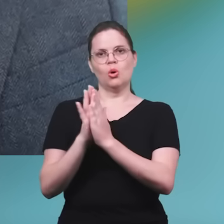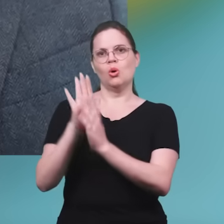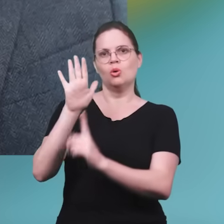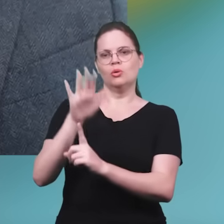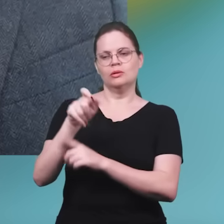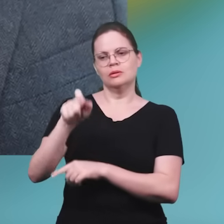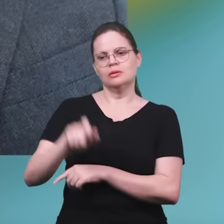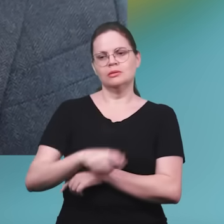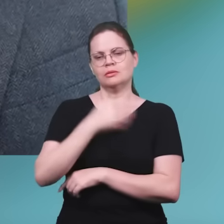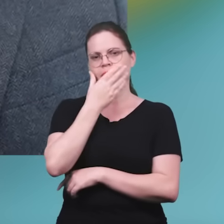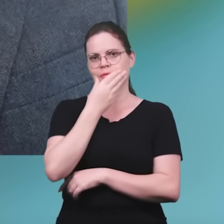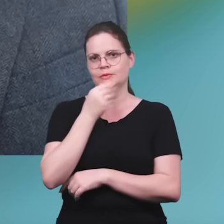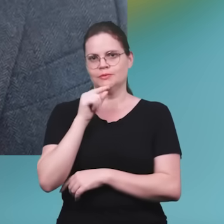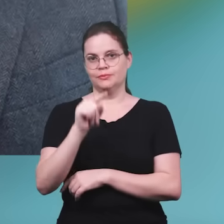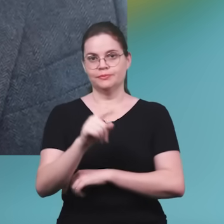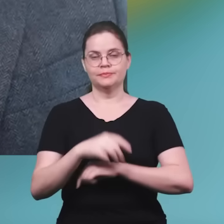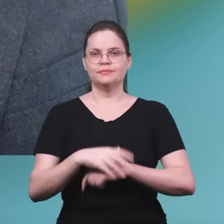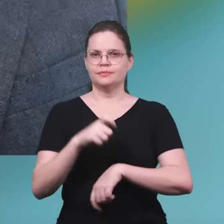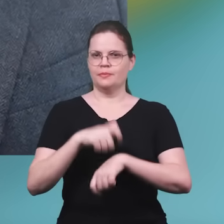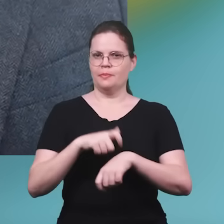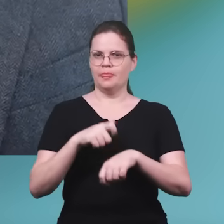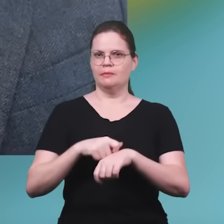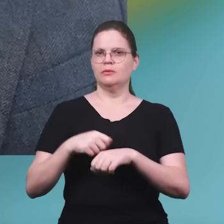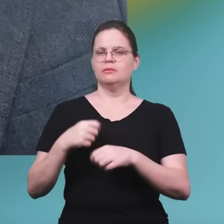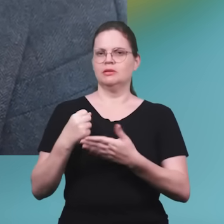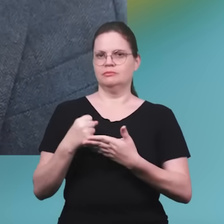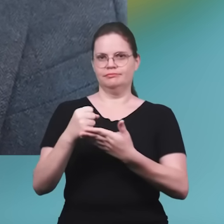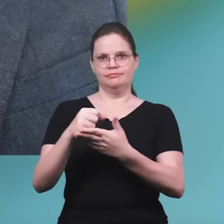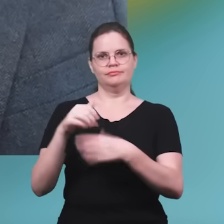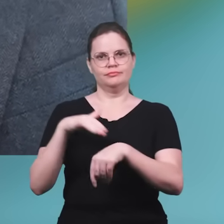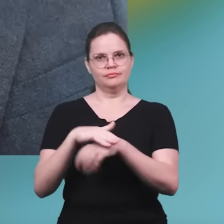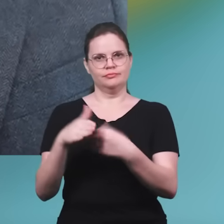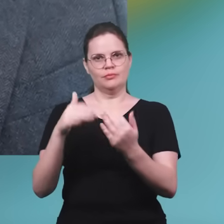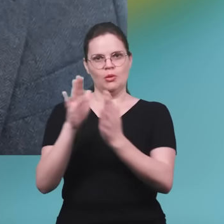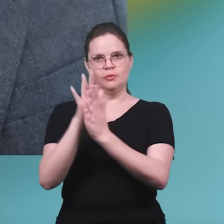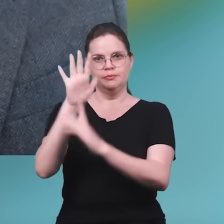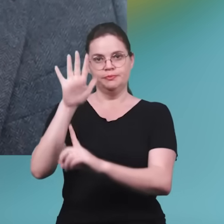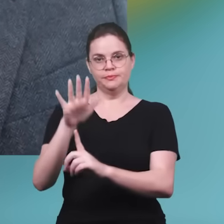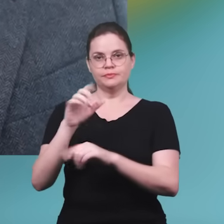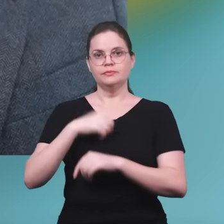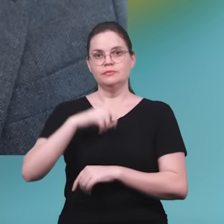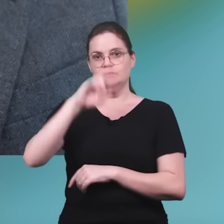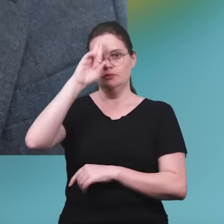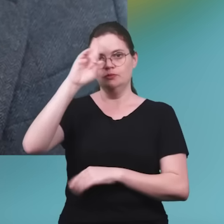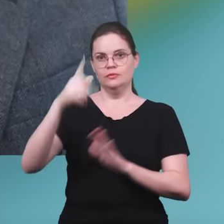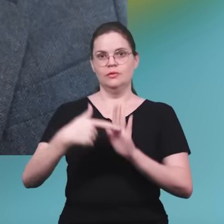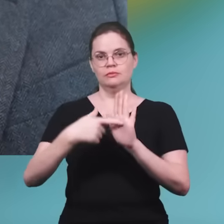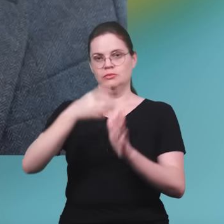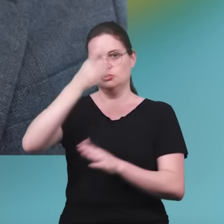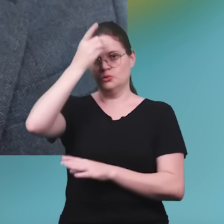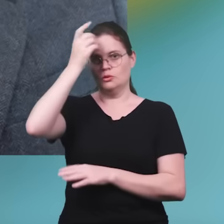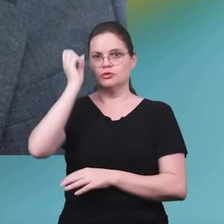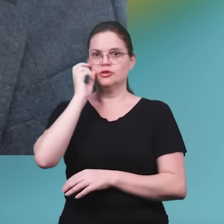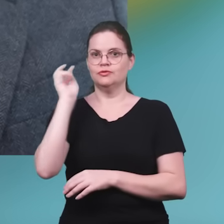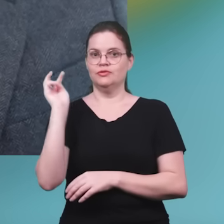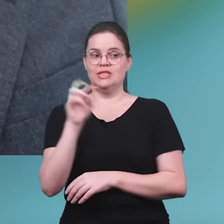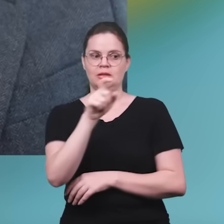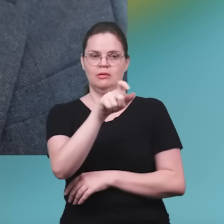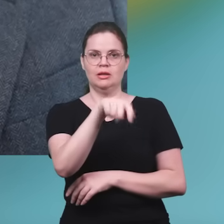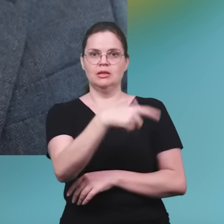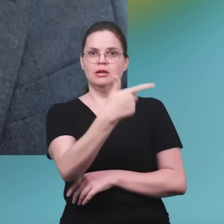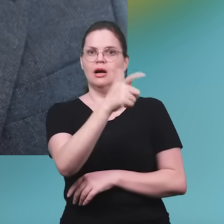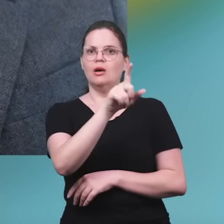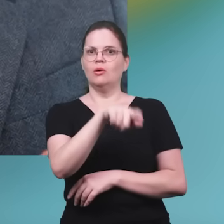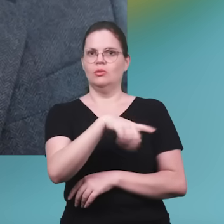por ele, dar a devida assistência. No momento da assistência, assim que eles oraram, o Senhor deu uma visão ao outro